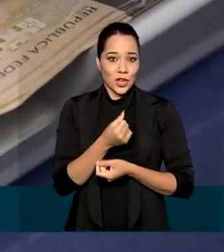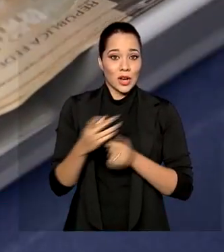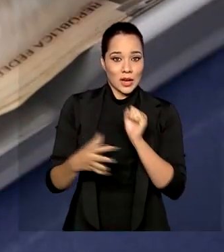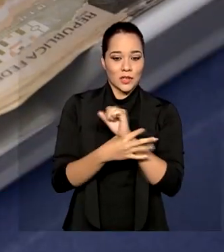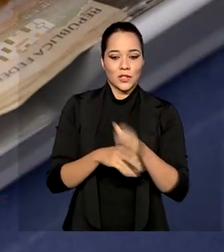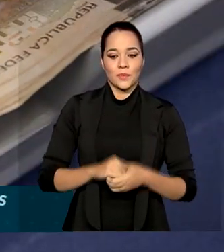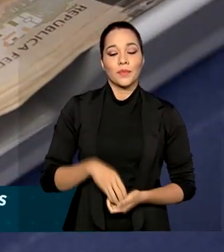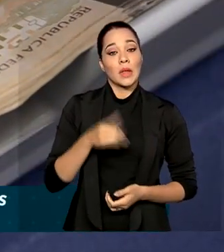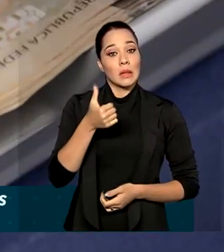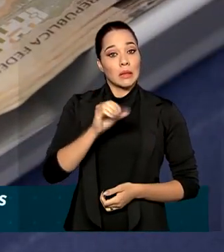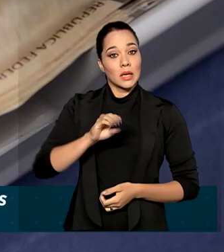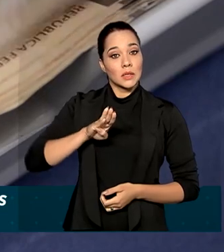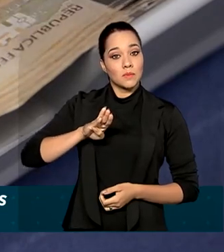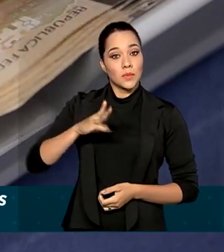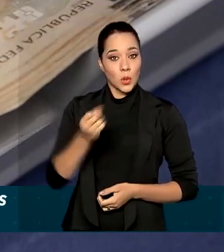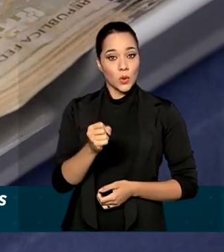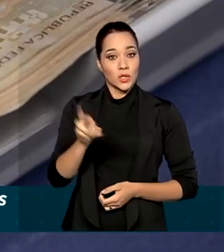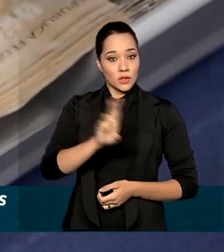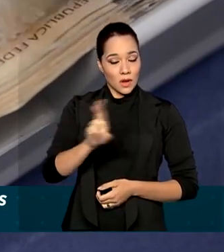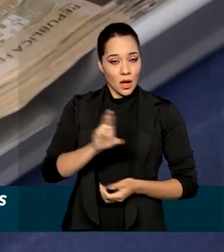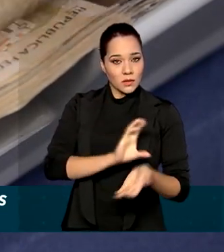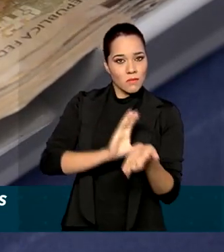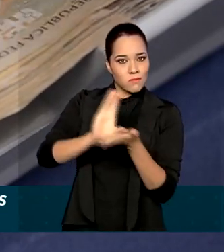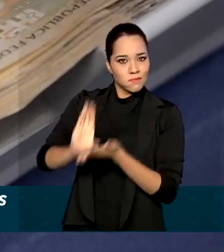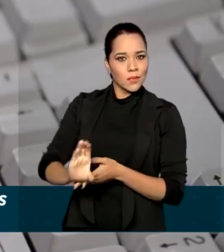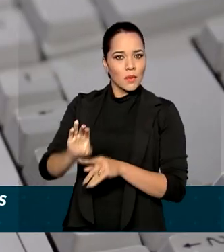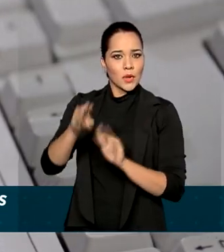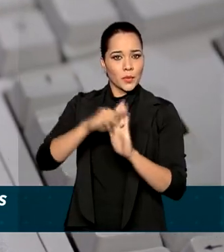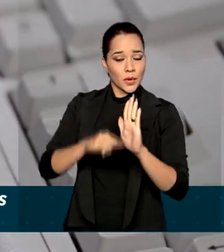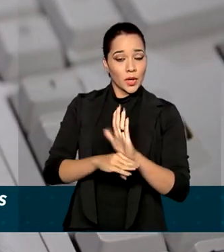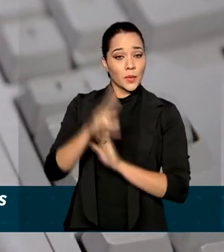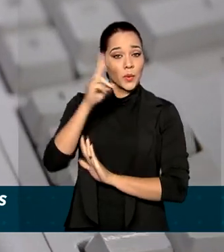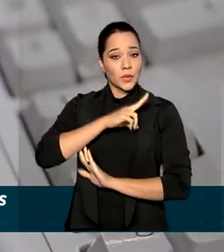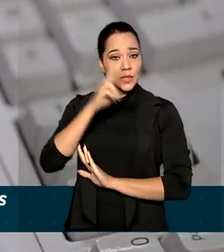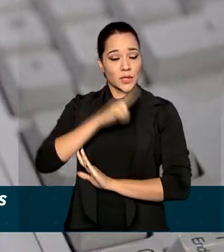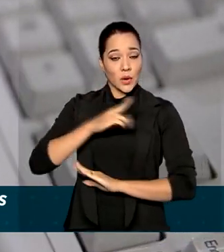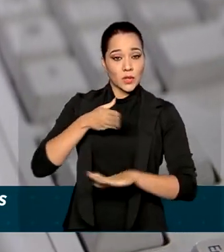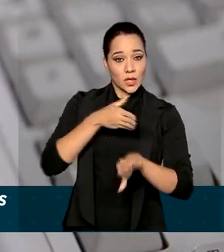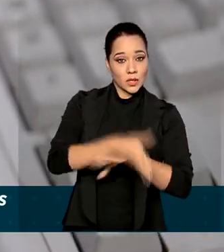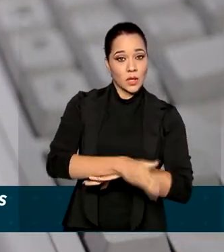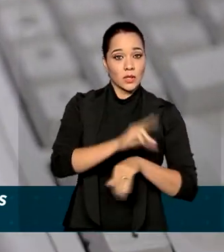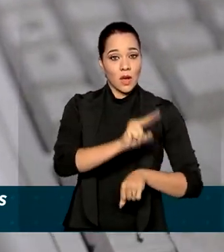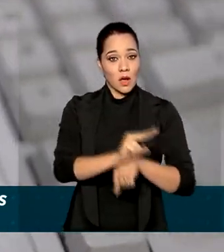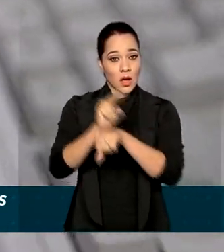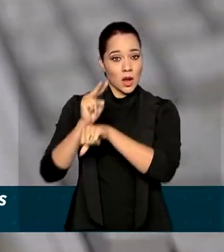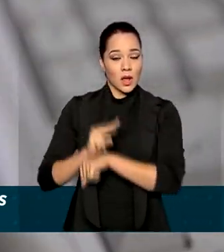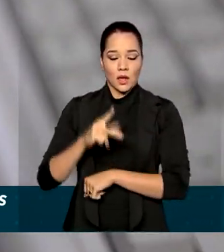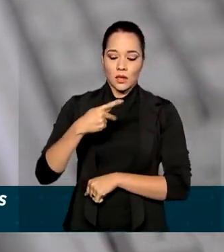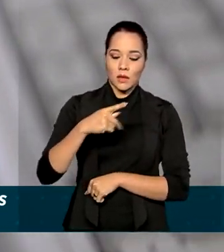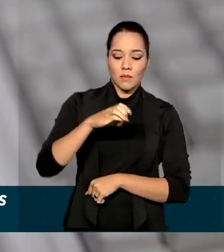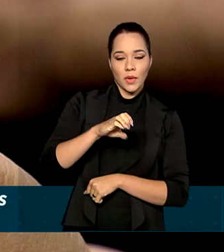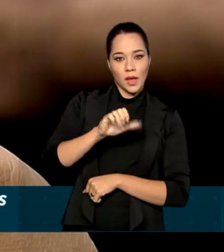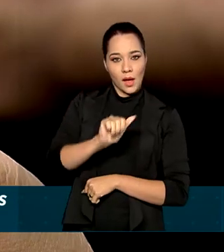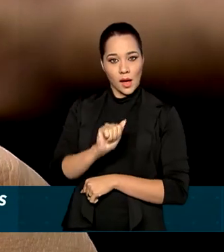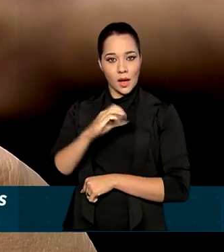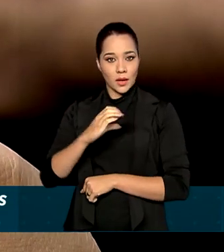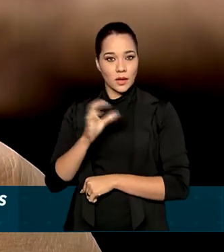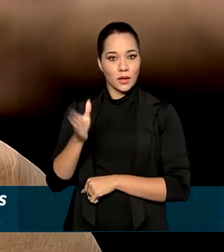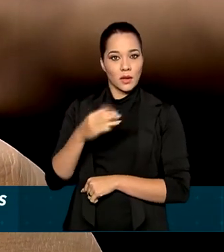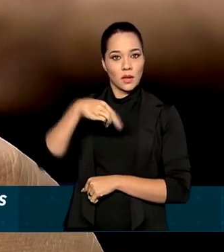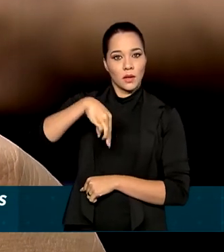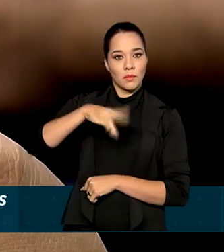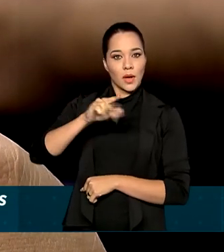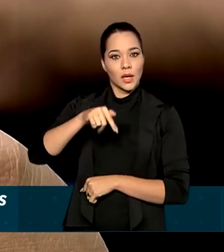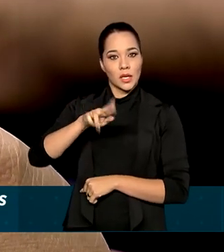total, 10 bilhões de reais vão ser destinados pelo Programa Emergencial de Acesso ao Crédito, PEAC Maquininhas. Para